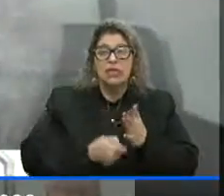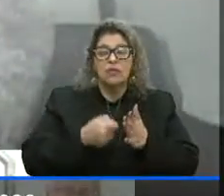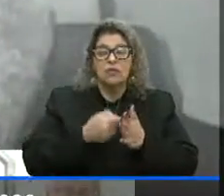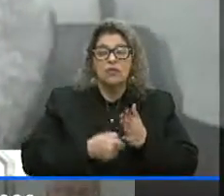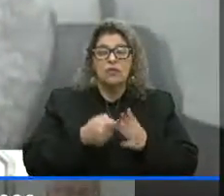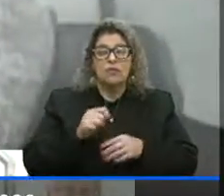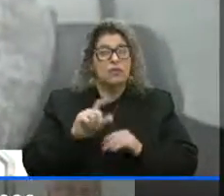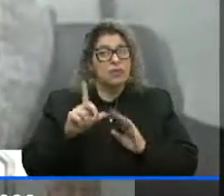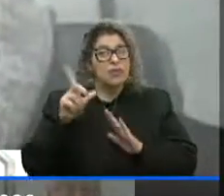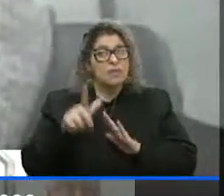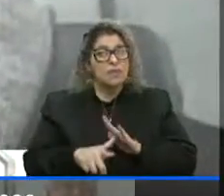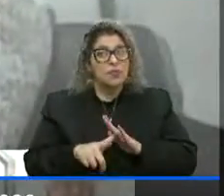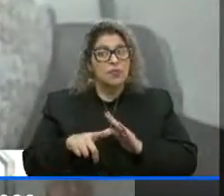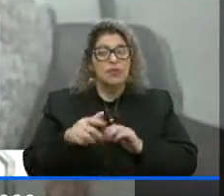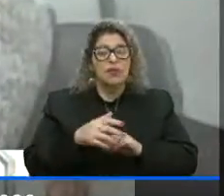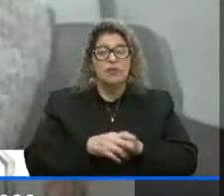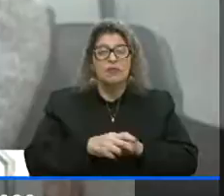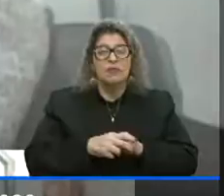se tu puder,